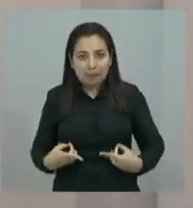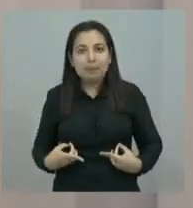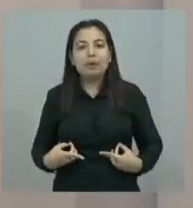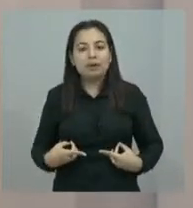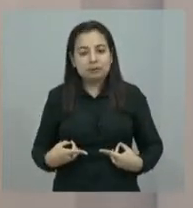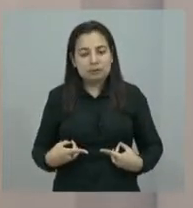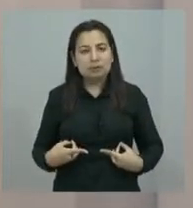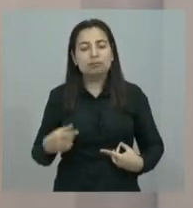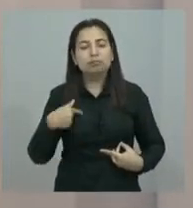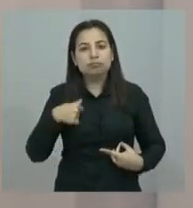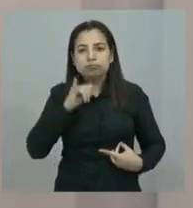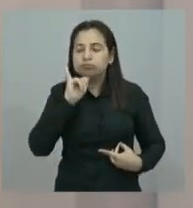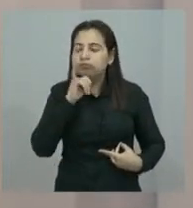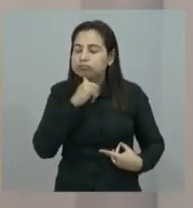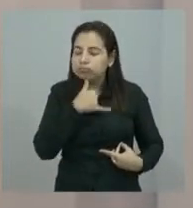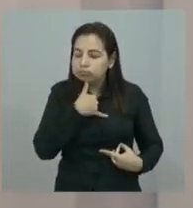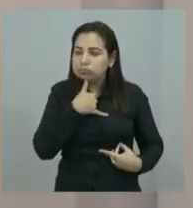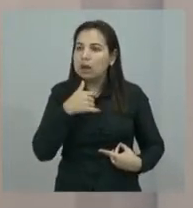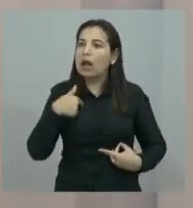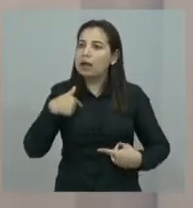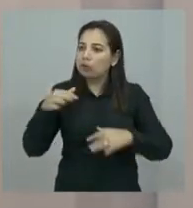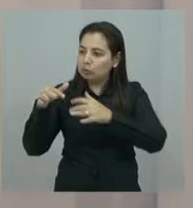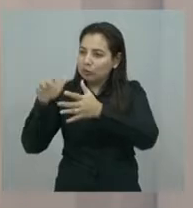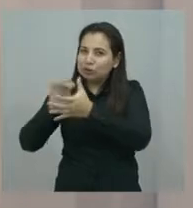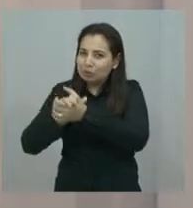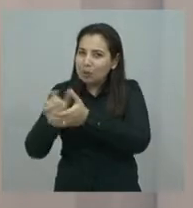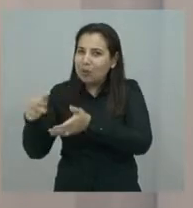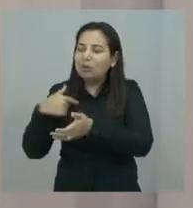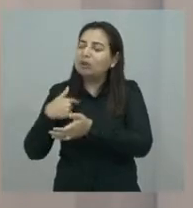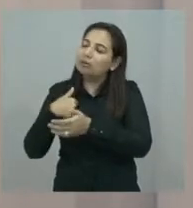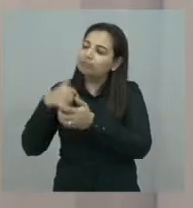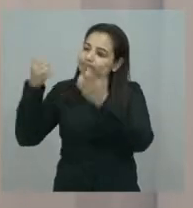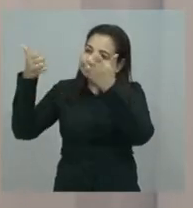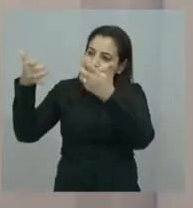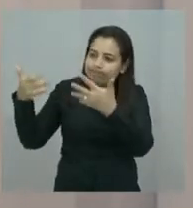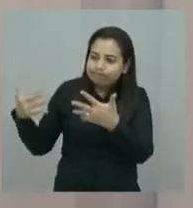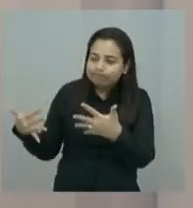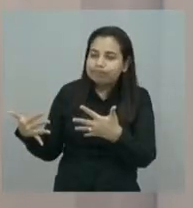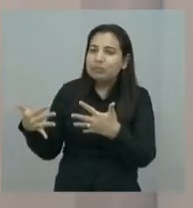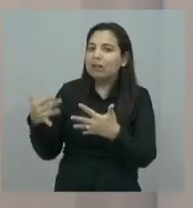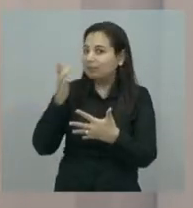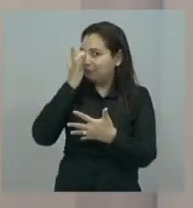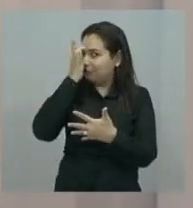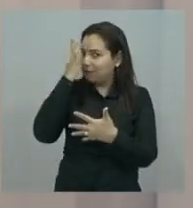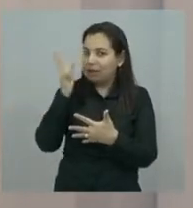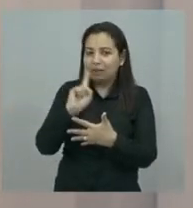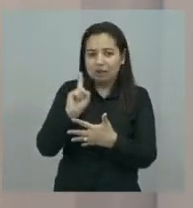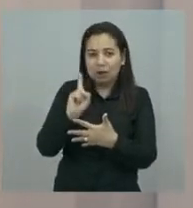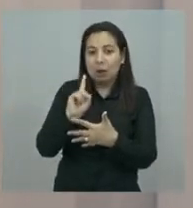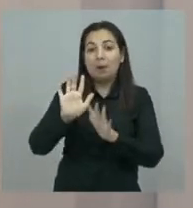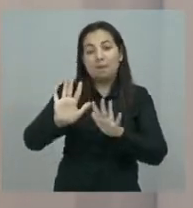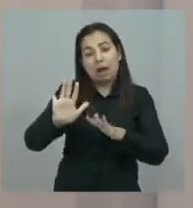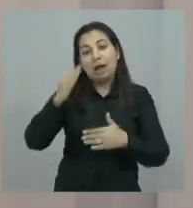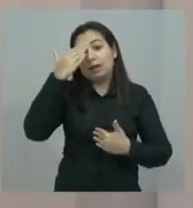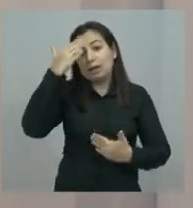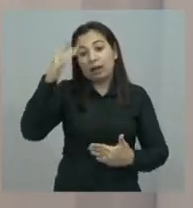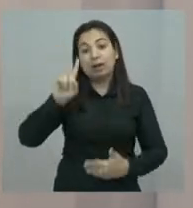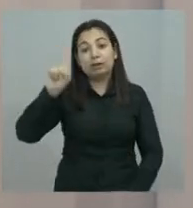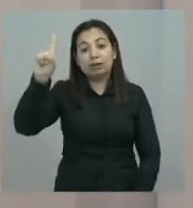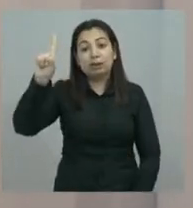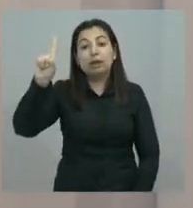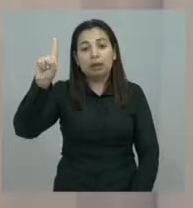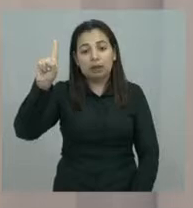a pessoa com a qual eu vivia, e não foi muito fácil, né? Mas, graças a Deus,